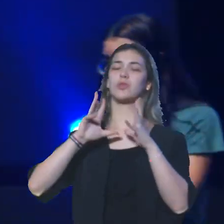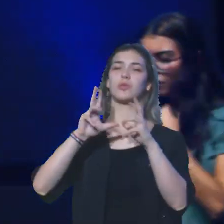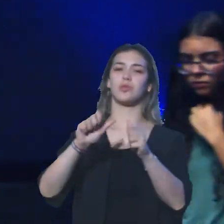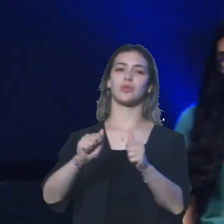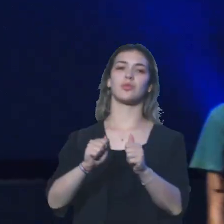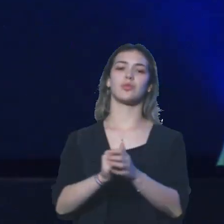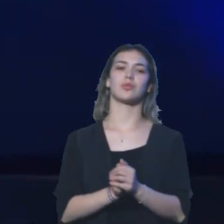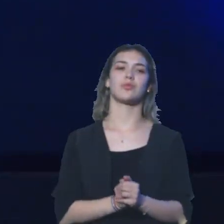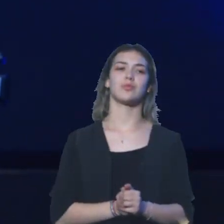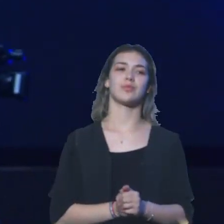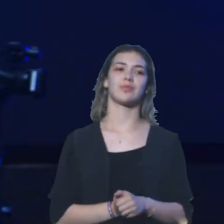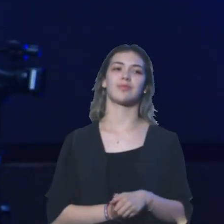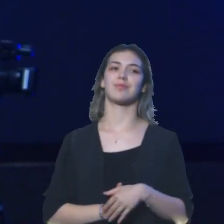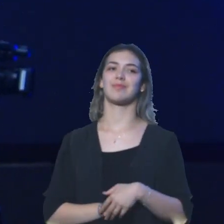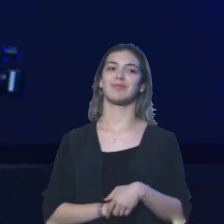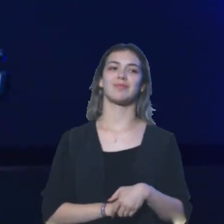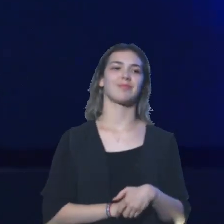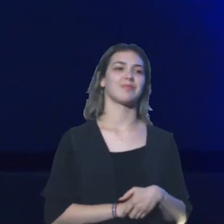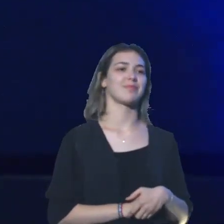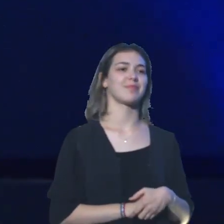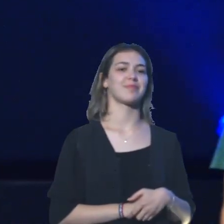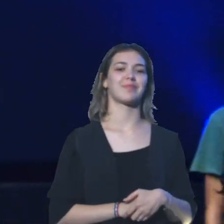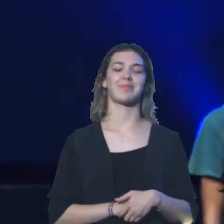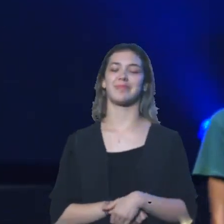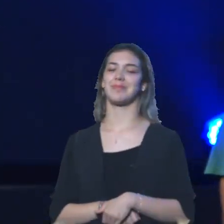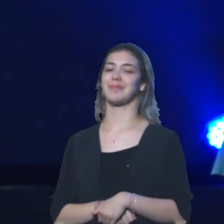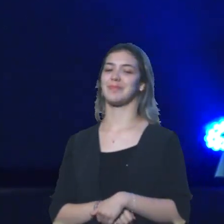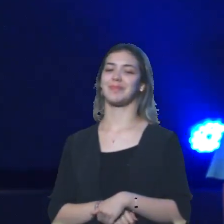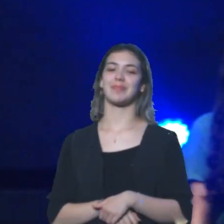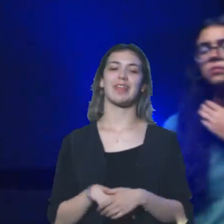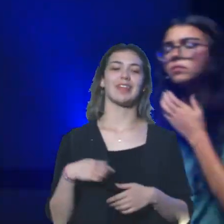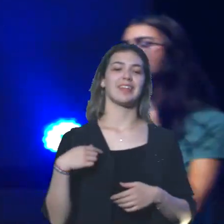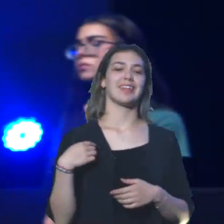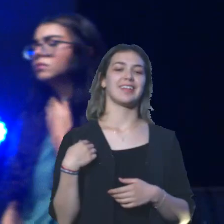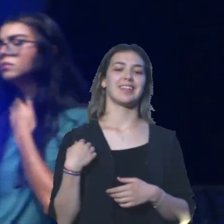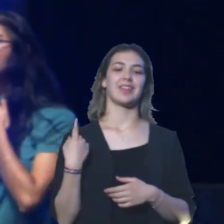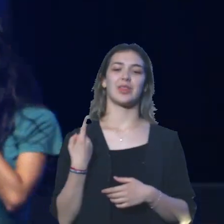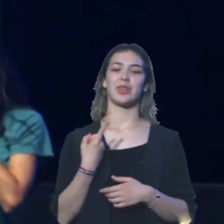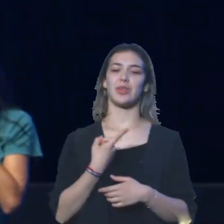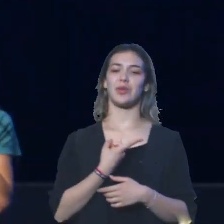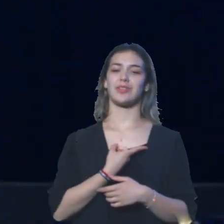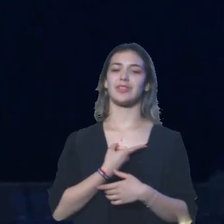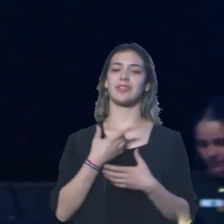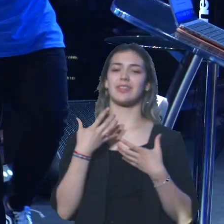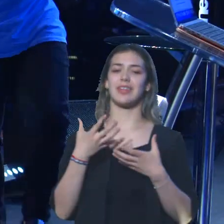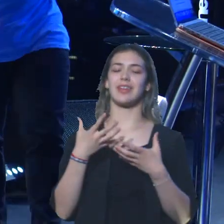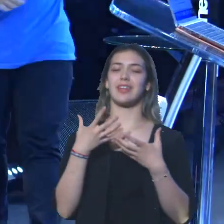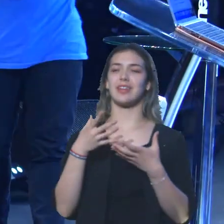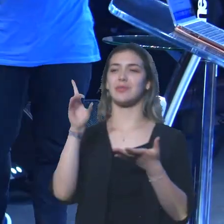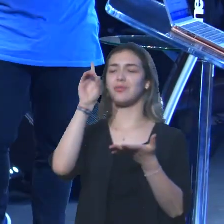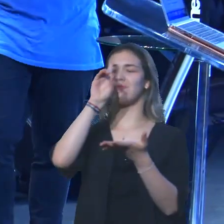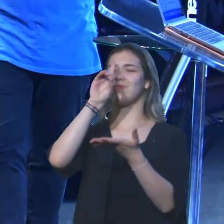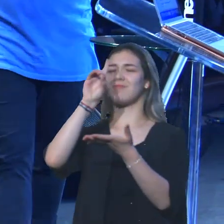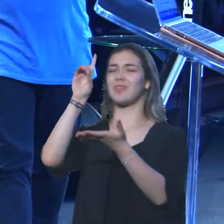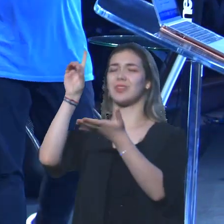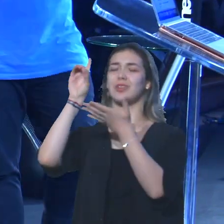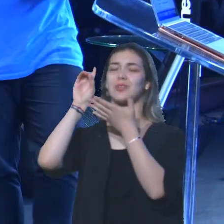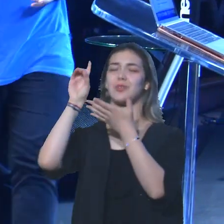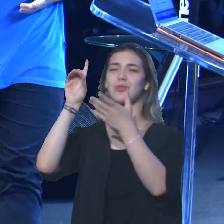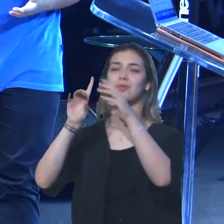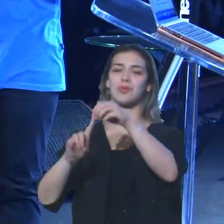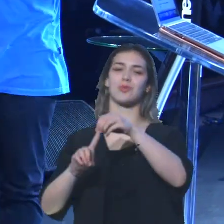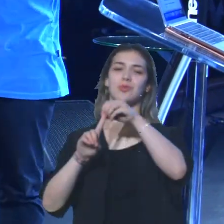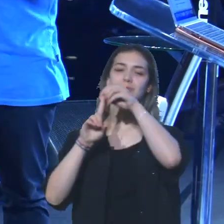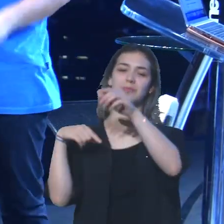tudo para o Senhor. E nós queremos apenas o Senhor de volta.